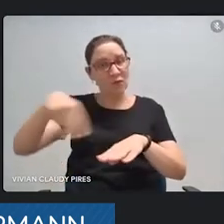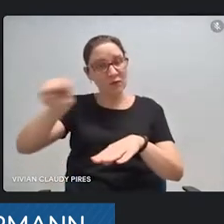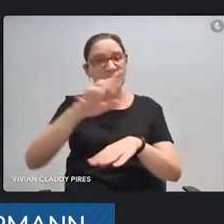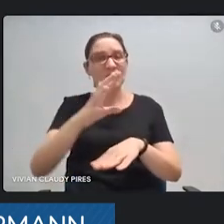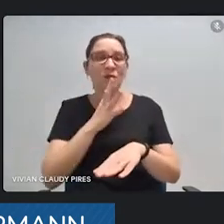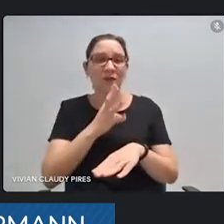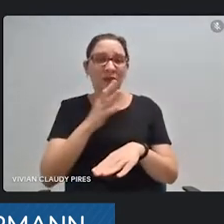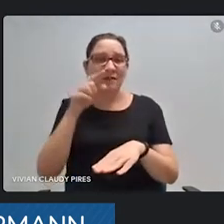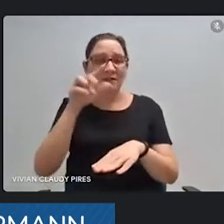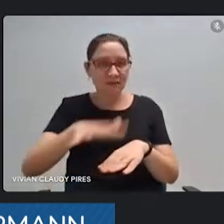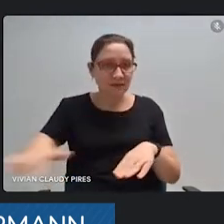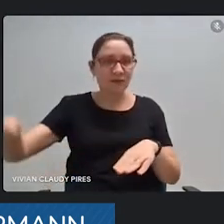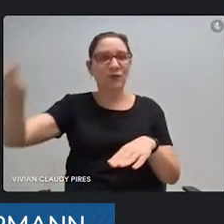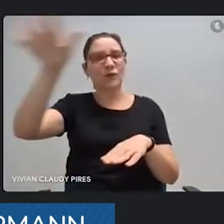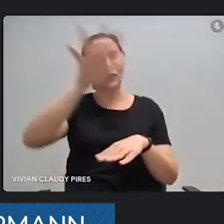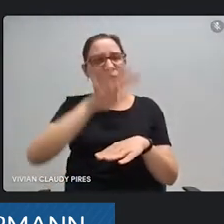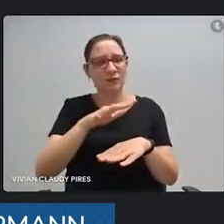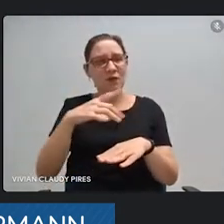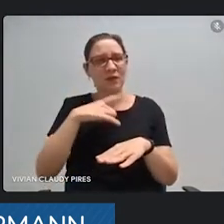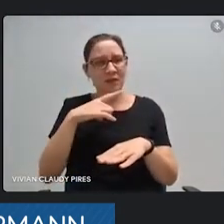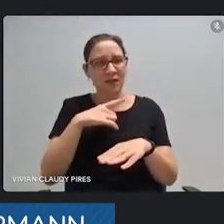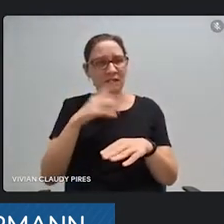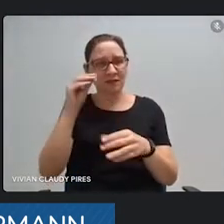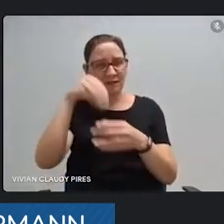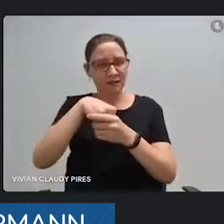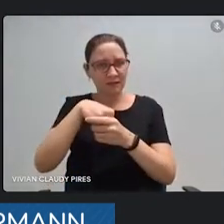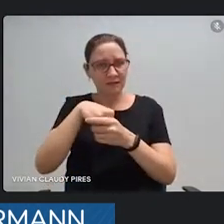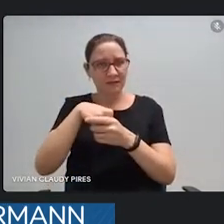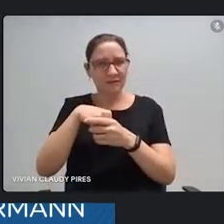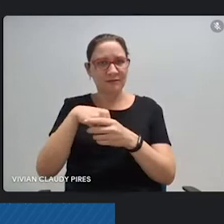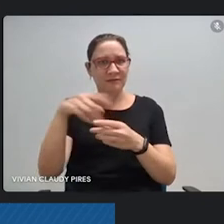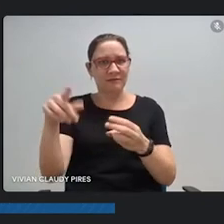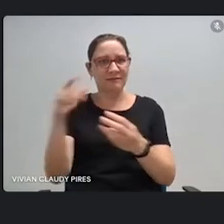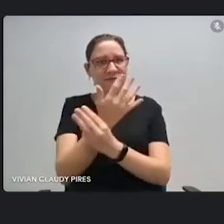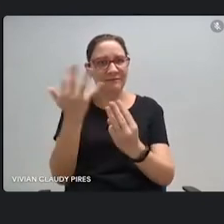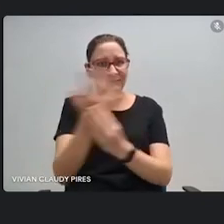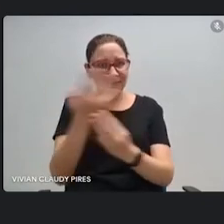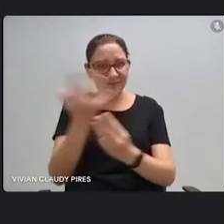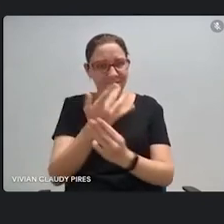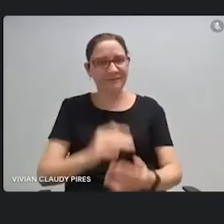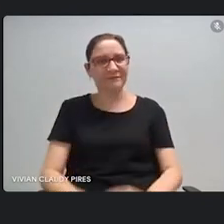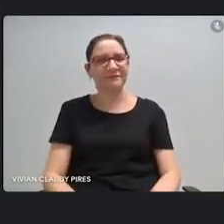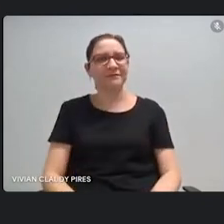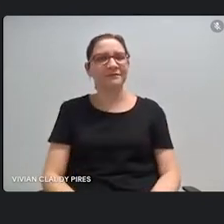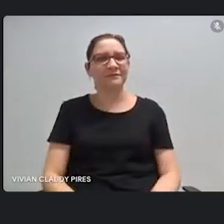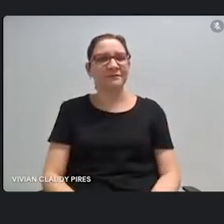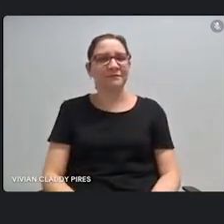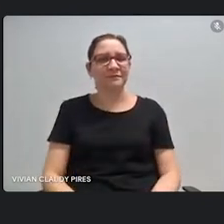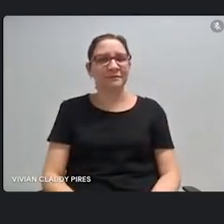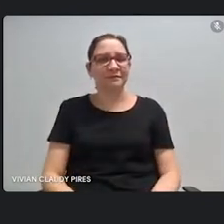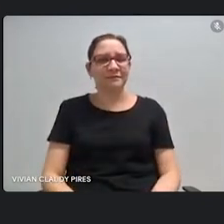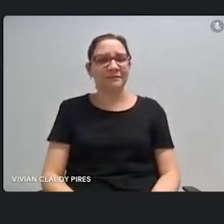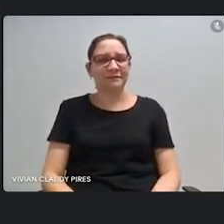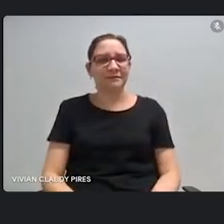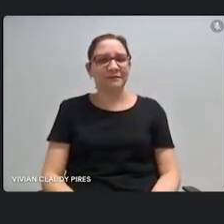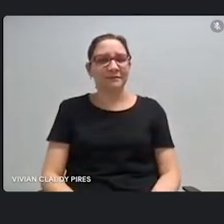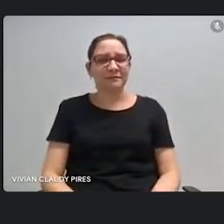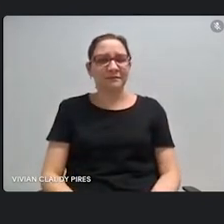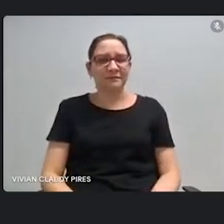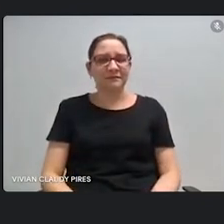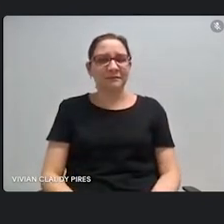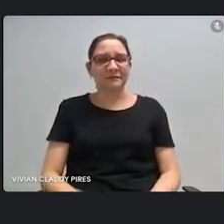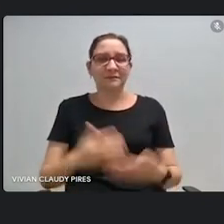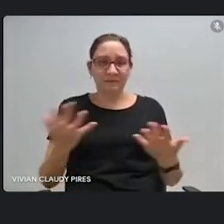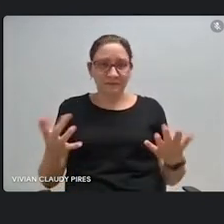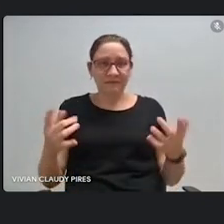tudo aquilo que pode acontecer no âmbito da Universidade Federal de Santa Maria, mais especificamente em